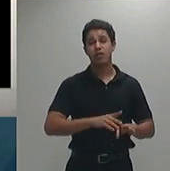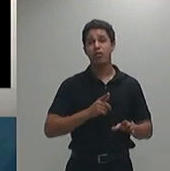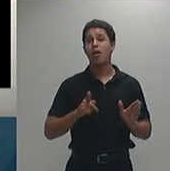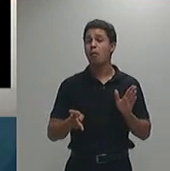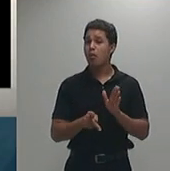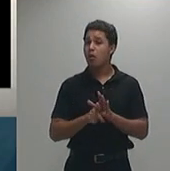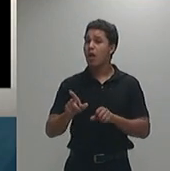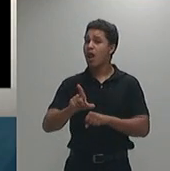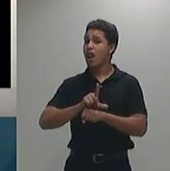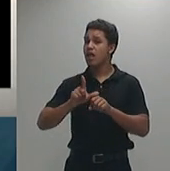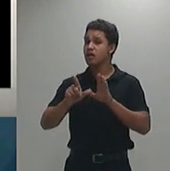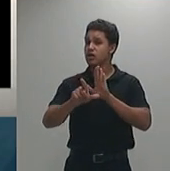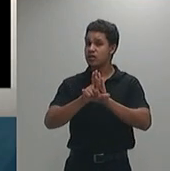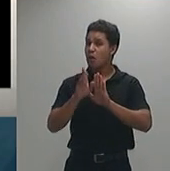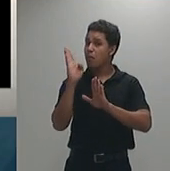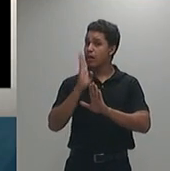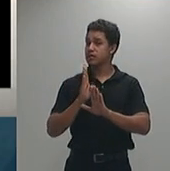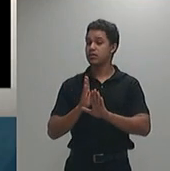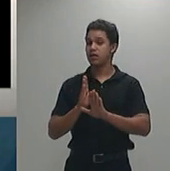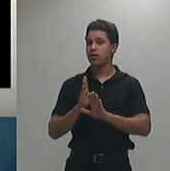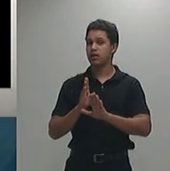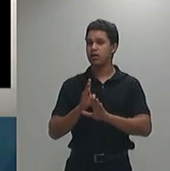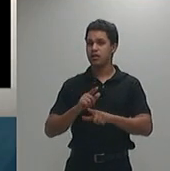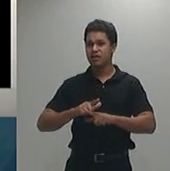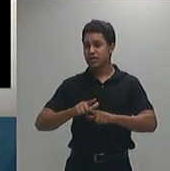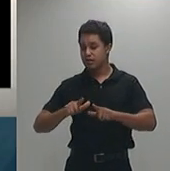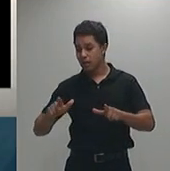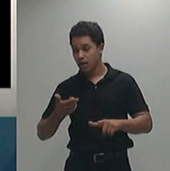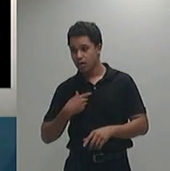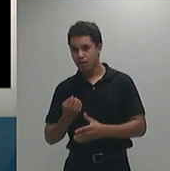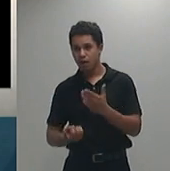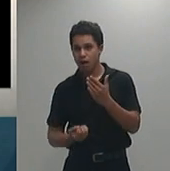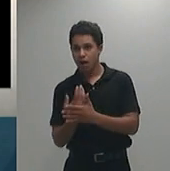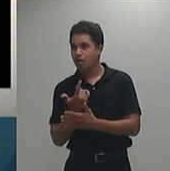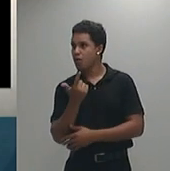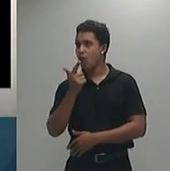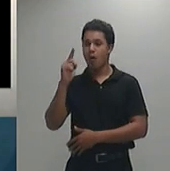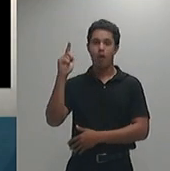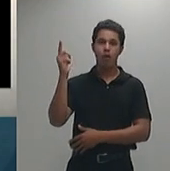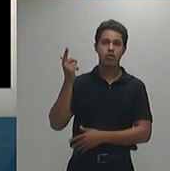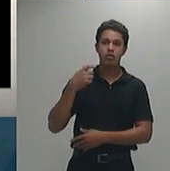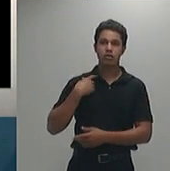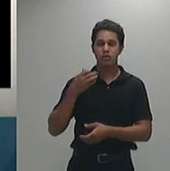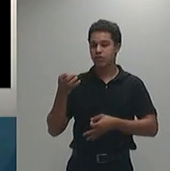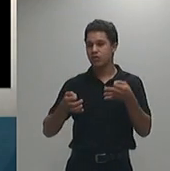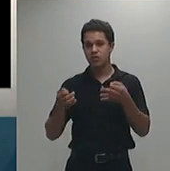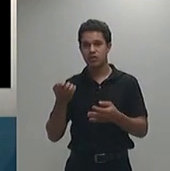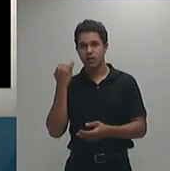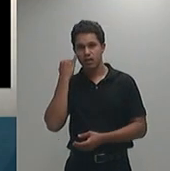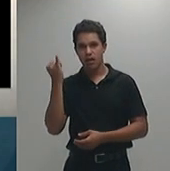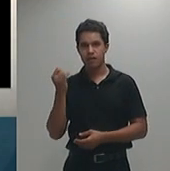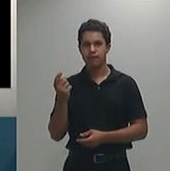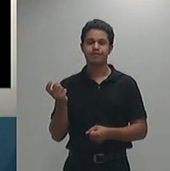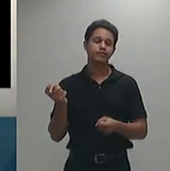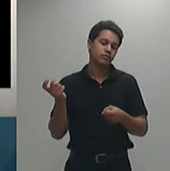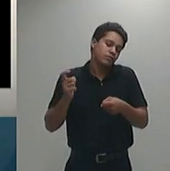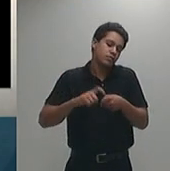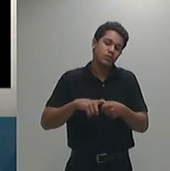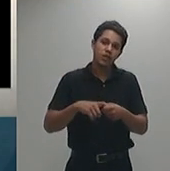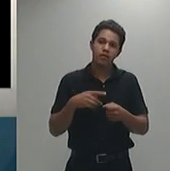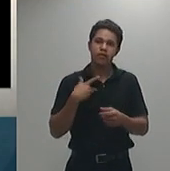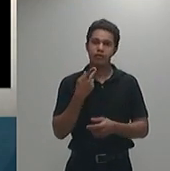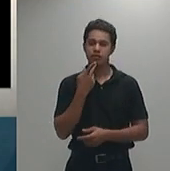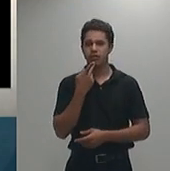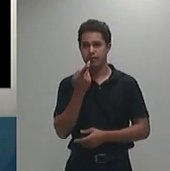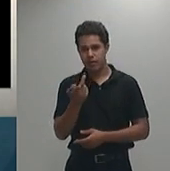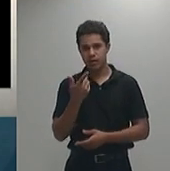sem revogação tácita e expressa ou a criação de outros artifícios jurisprudenciais do Volvo a palavra o eminente Presidente